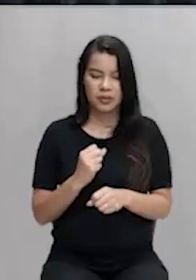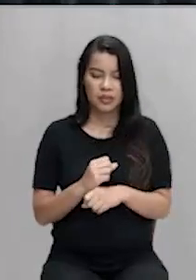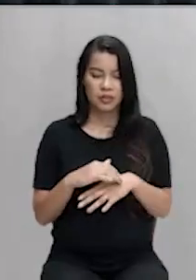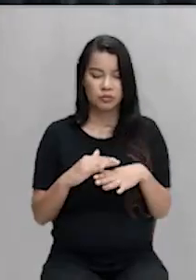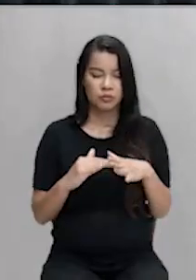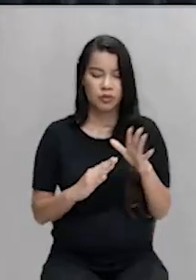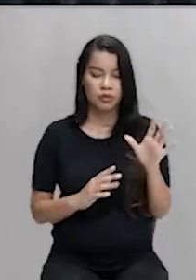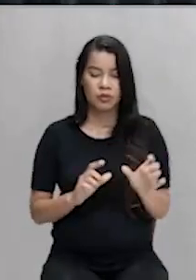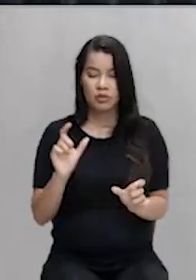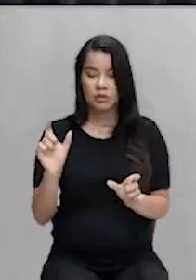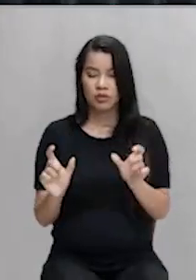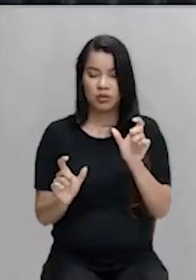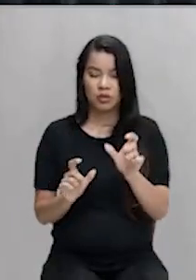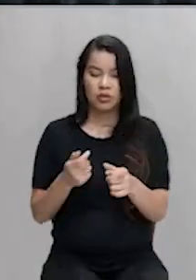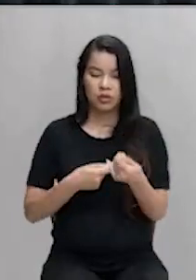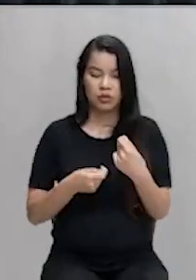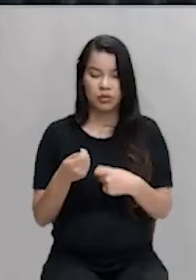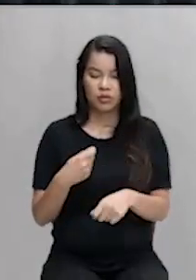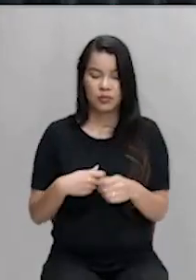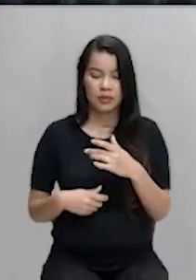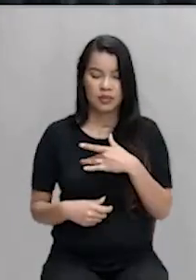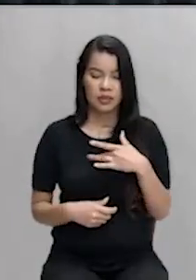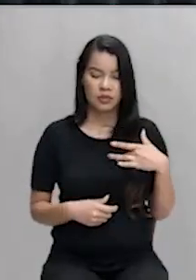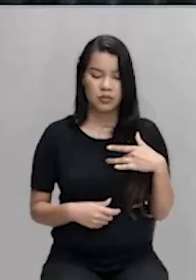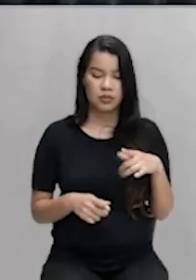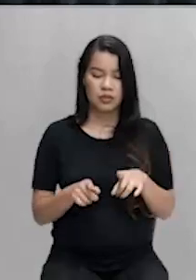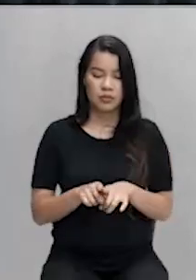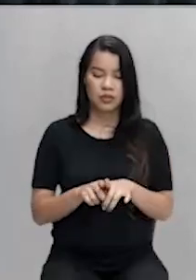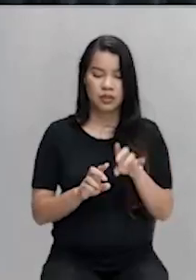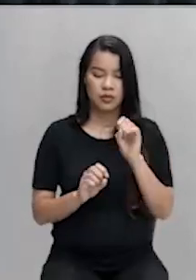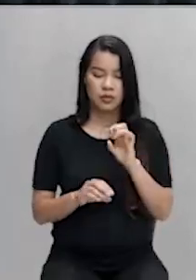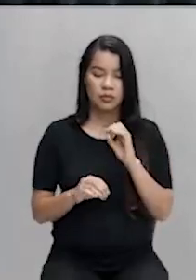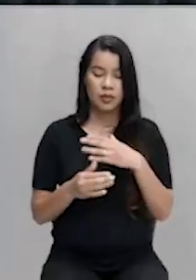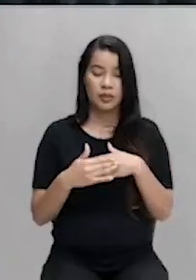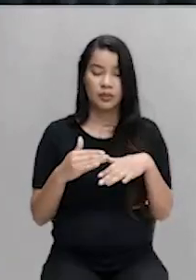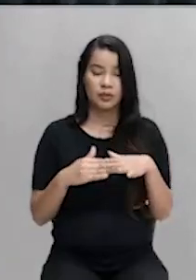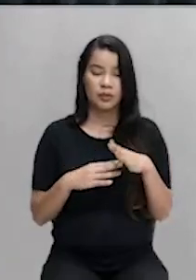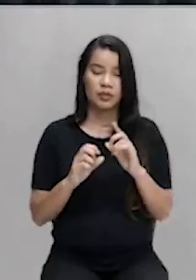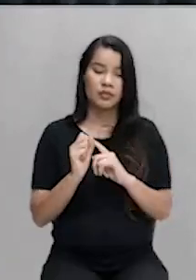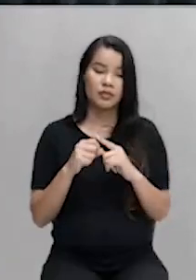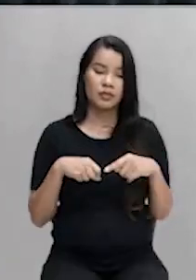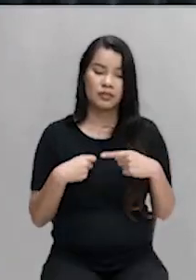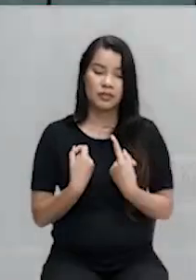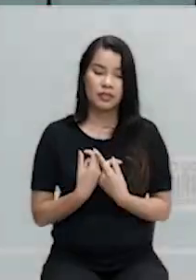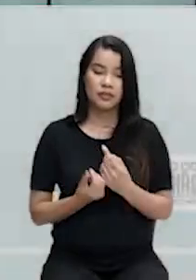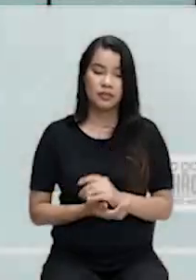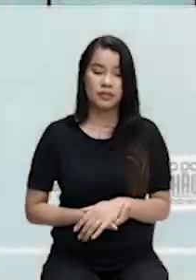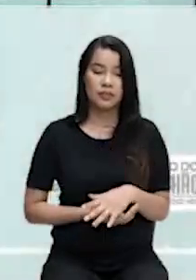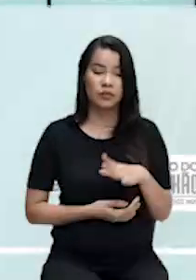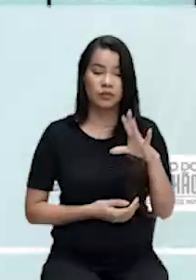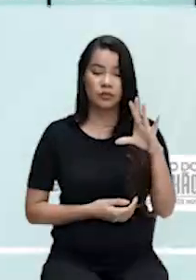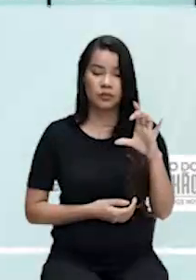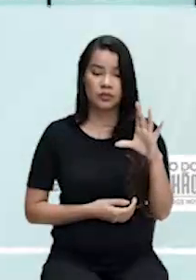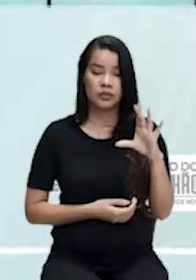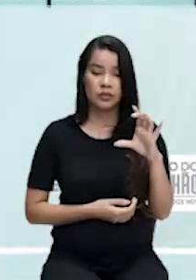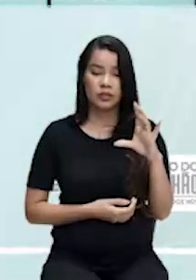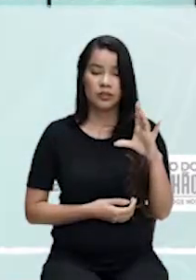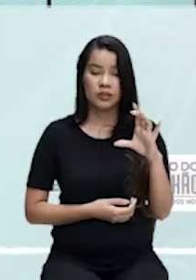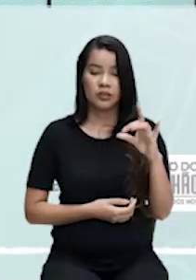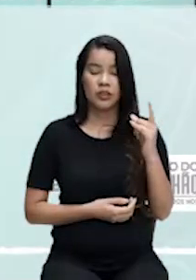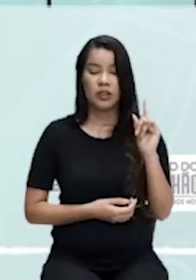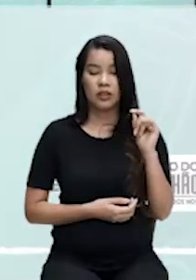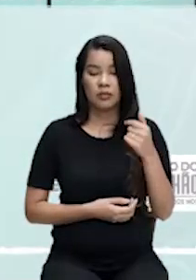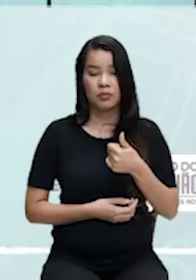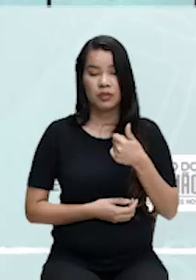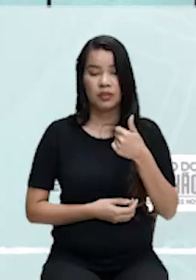da economia, da saúde, da educação, para toda a sociedade. O Instagram. O Instagram foi